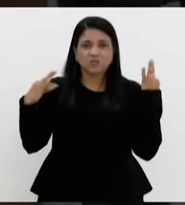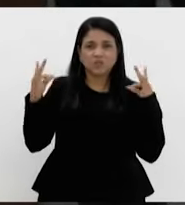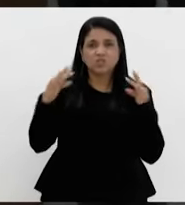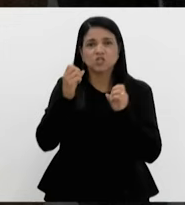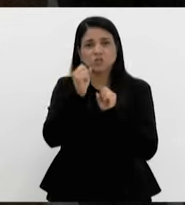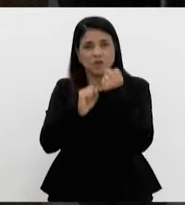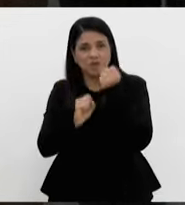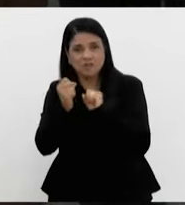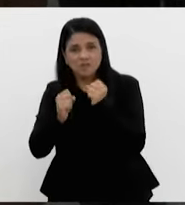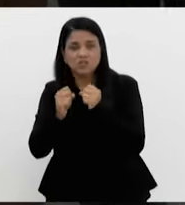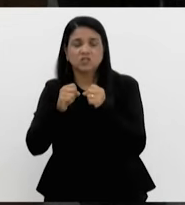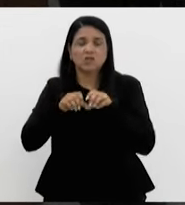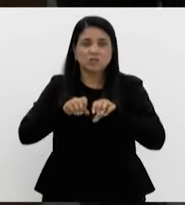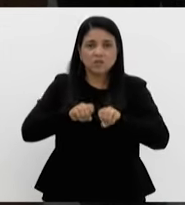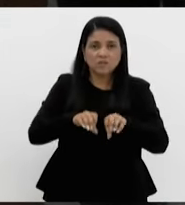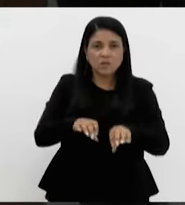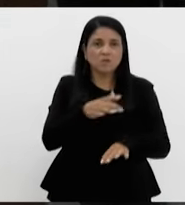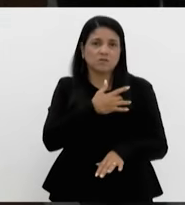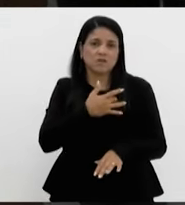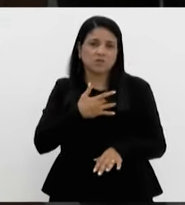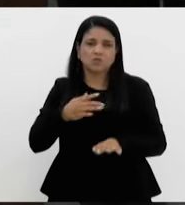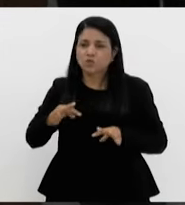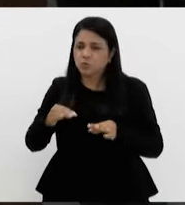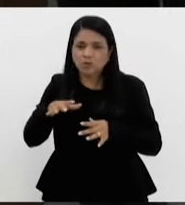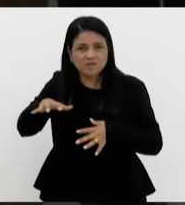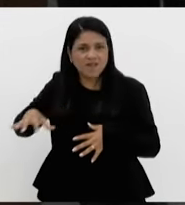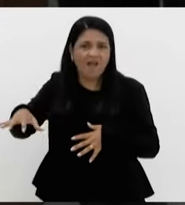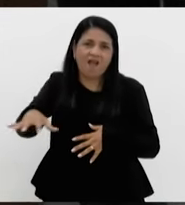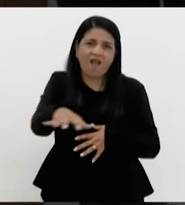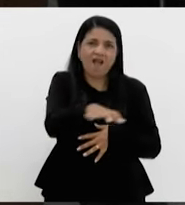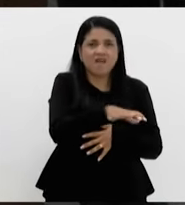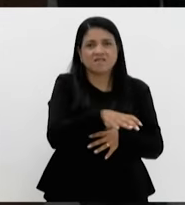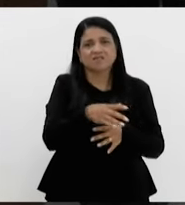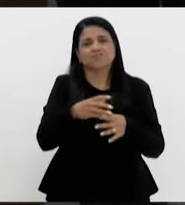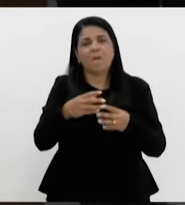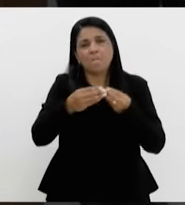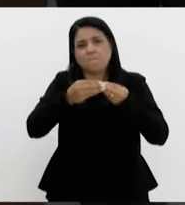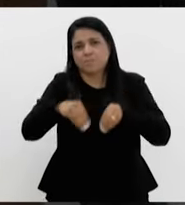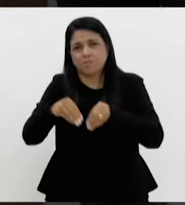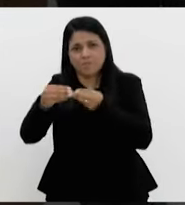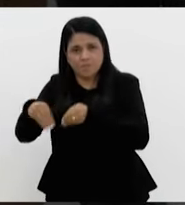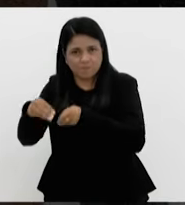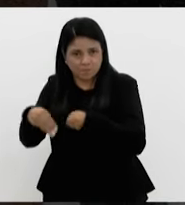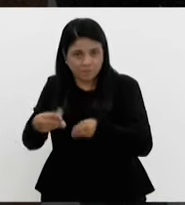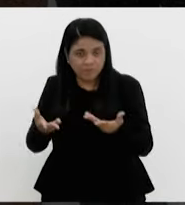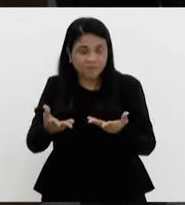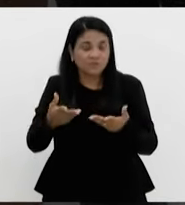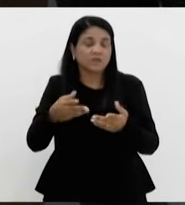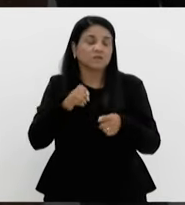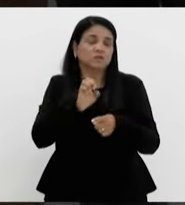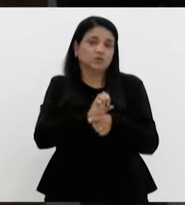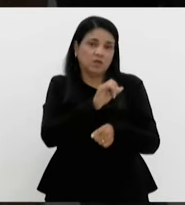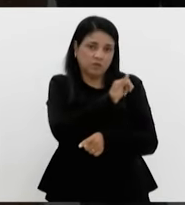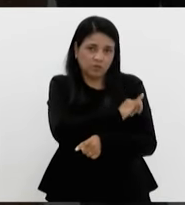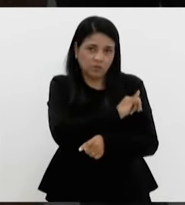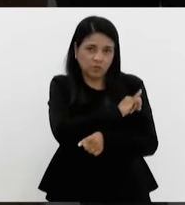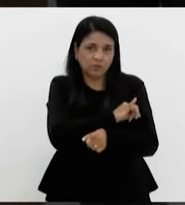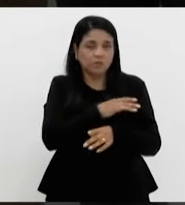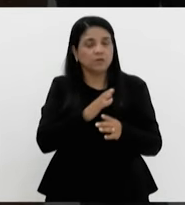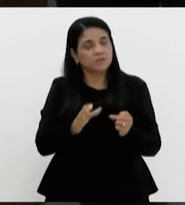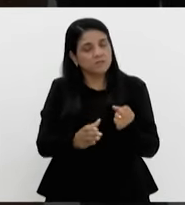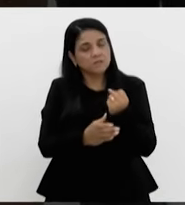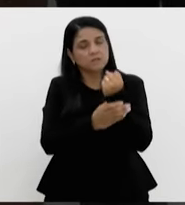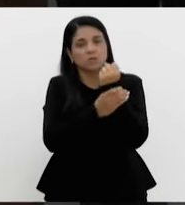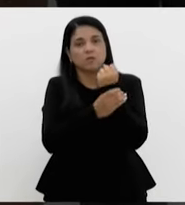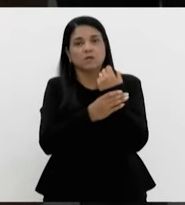educação, a saúde, todas as áreas do Estado do Rio de Janeiro, todas as áreas da segurança